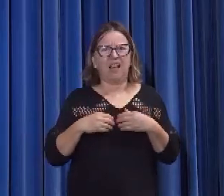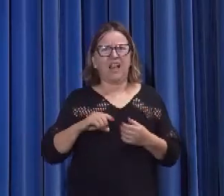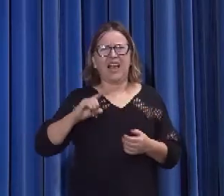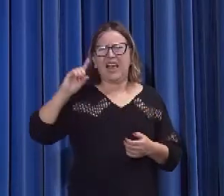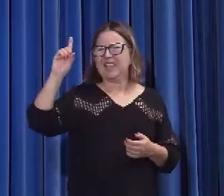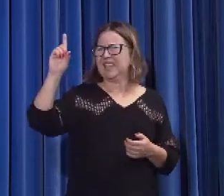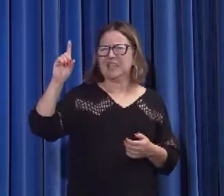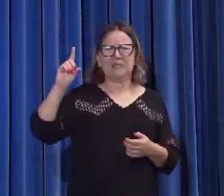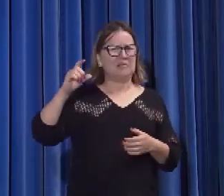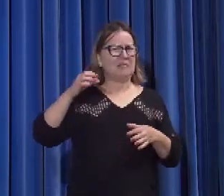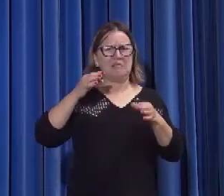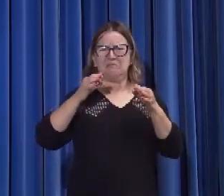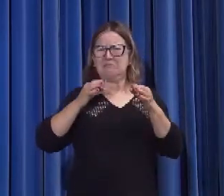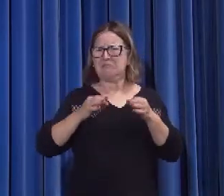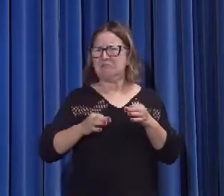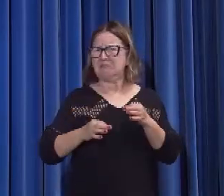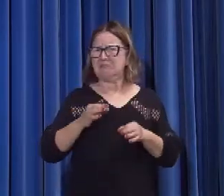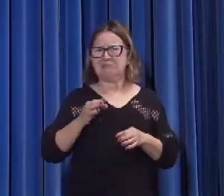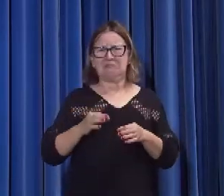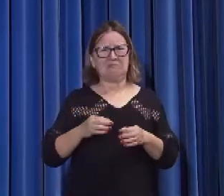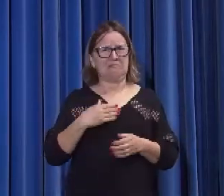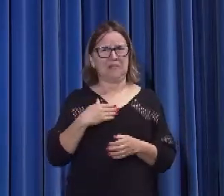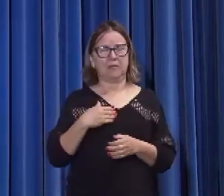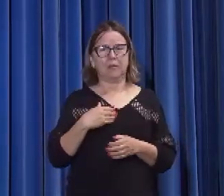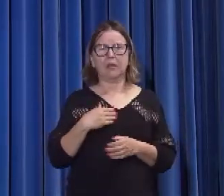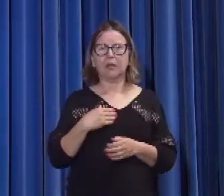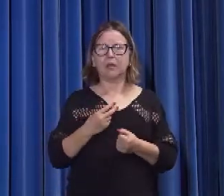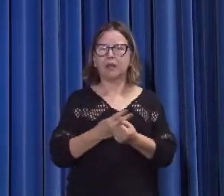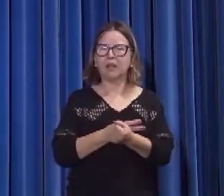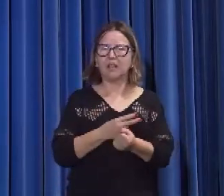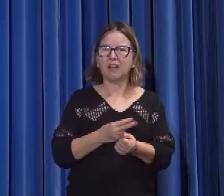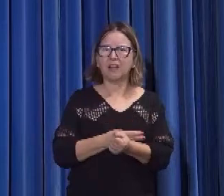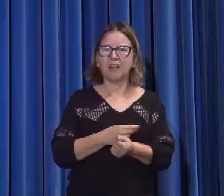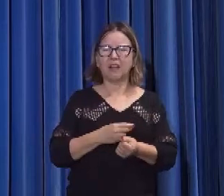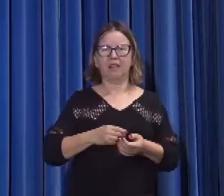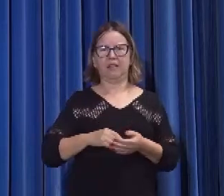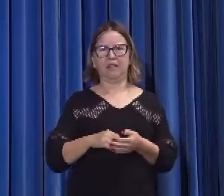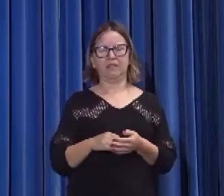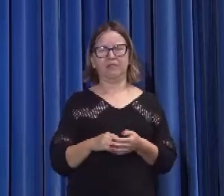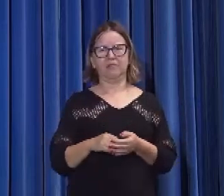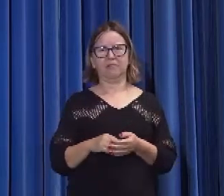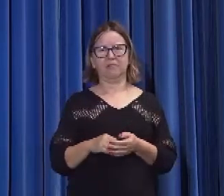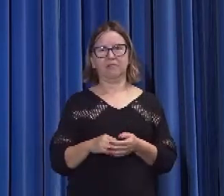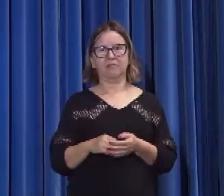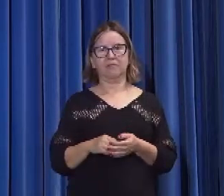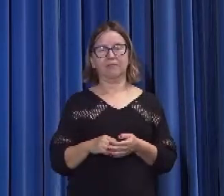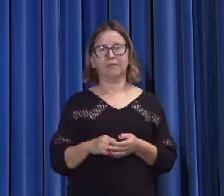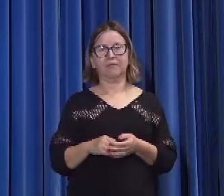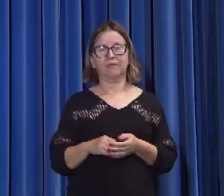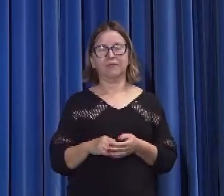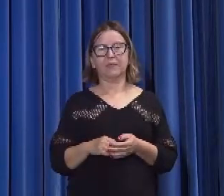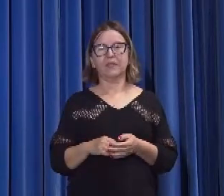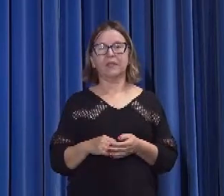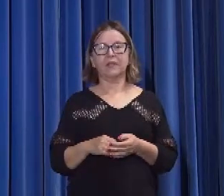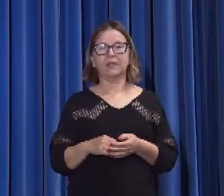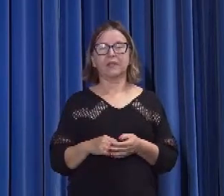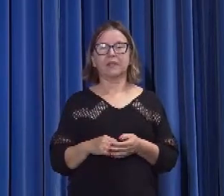bênçãos disfarçadas, a fim de produzir em nós a perseverança, o caráter aprovado e a esperança.